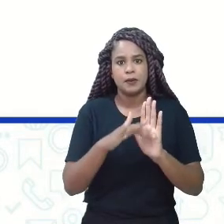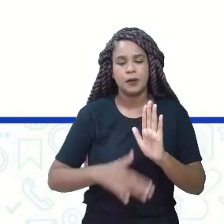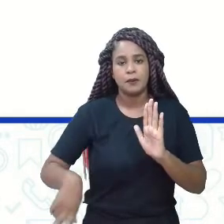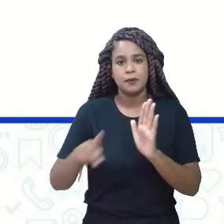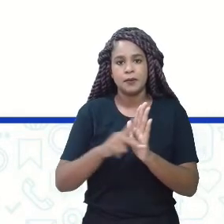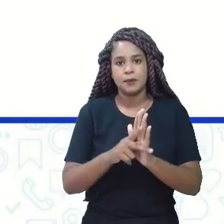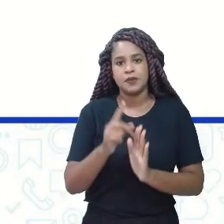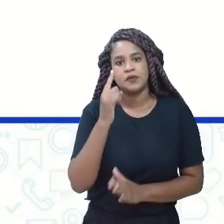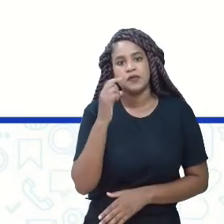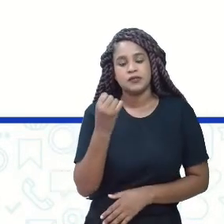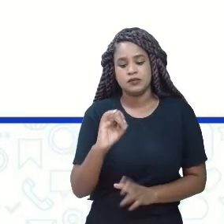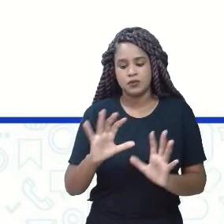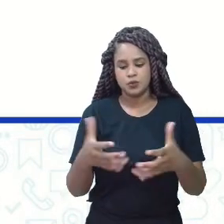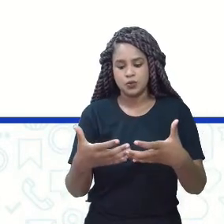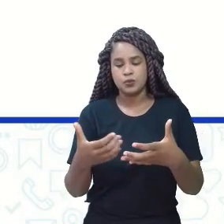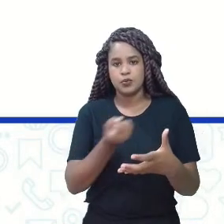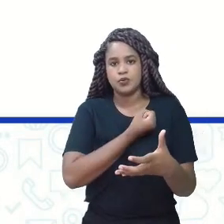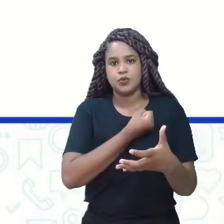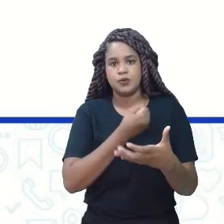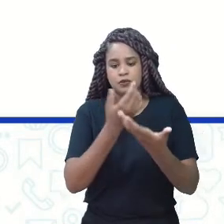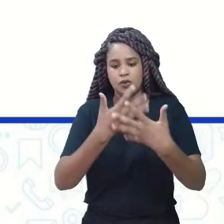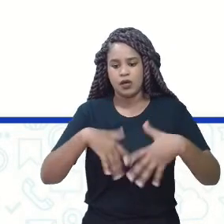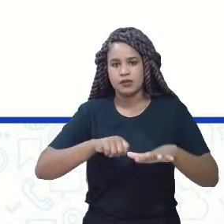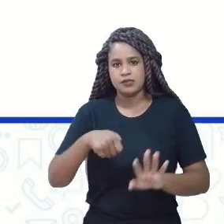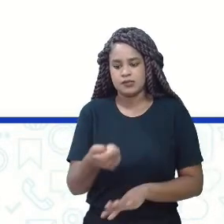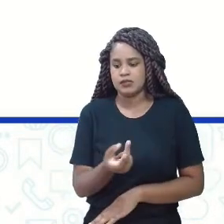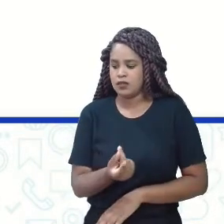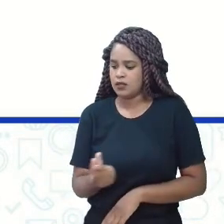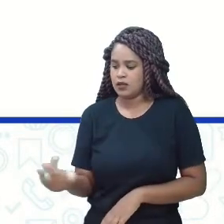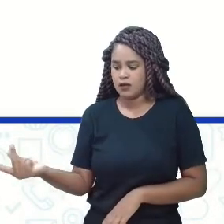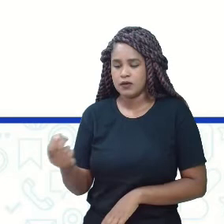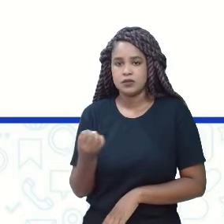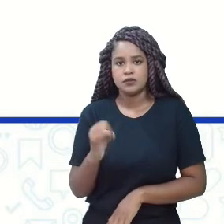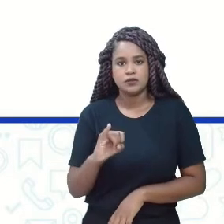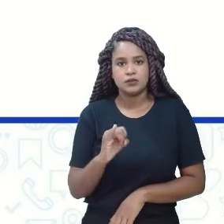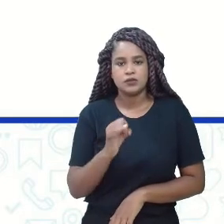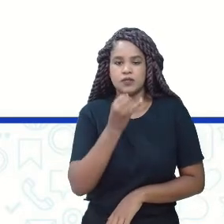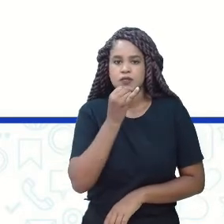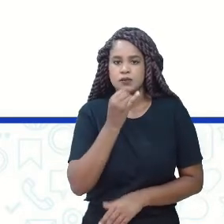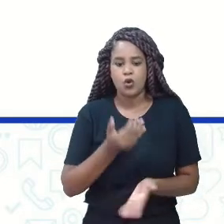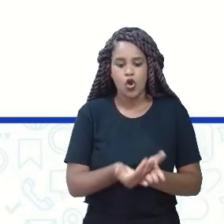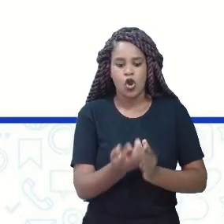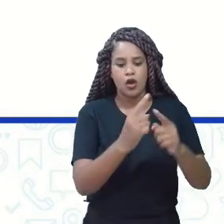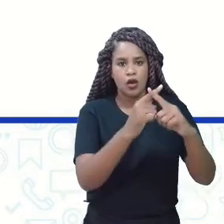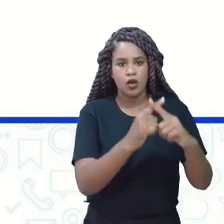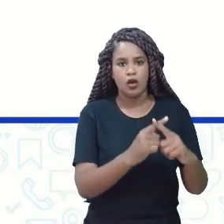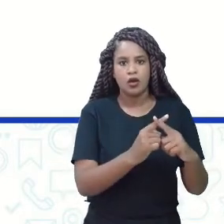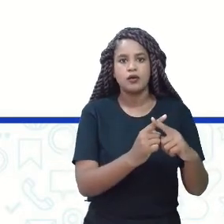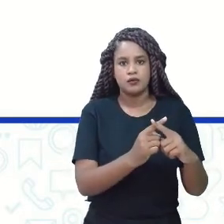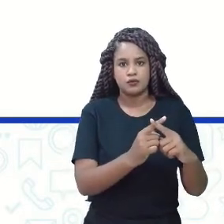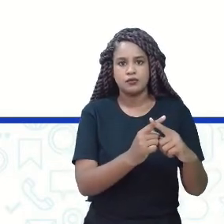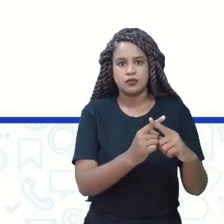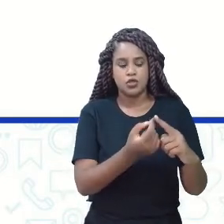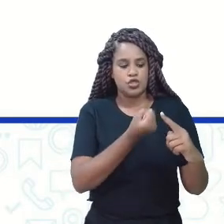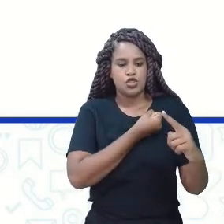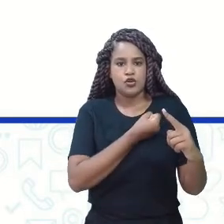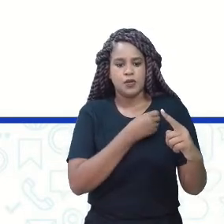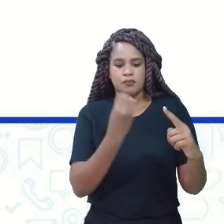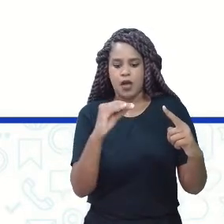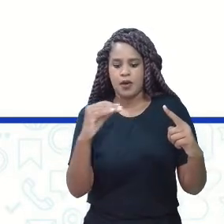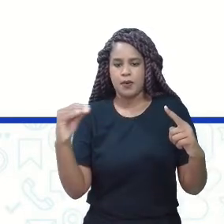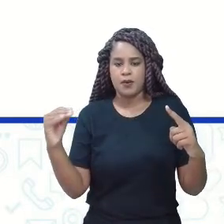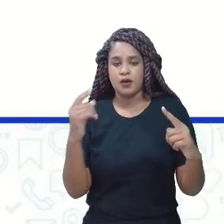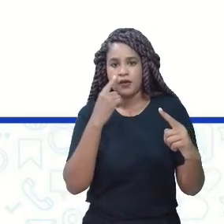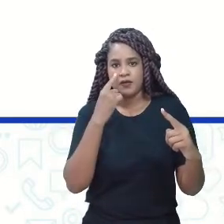conjunto dos números naturais, ele é infinito, se eu começo multiplicando por todos os elementos daquele conjunto,